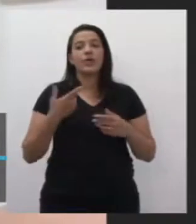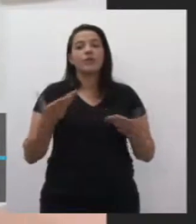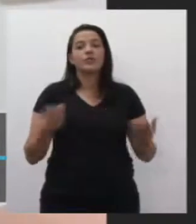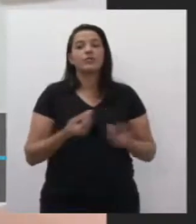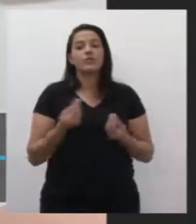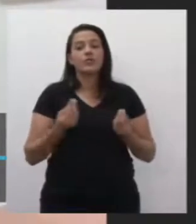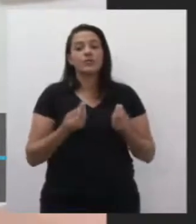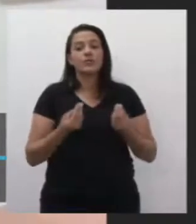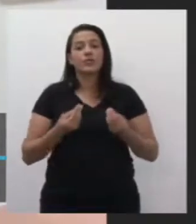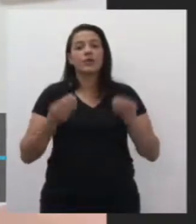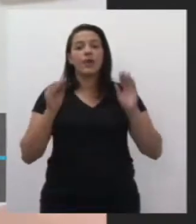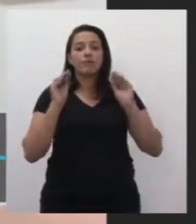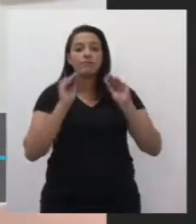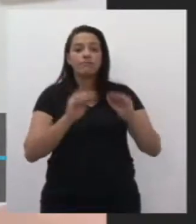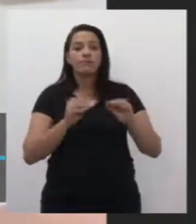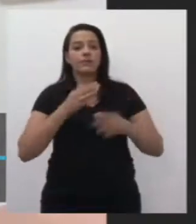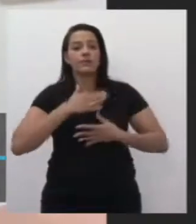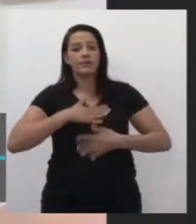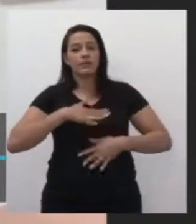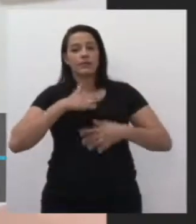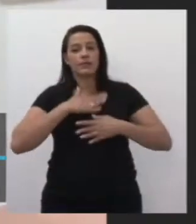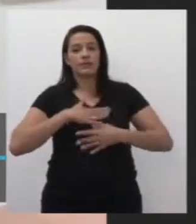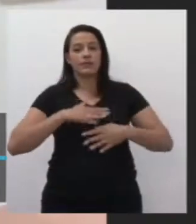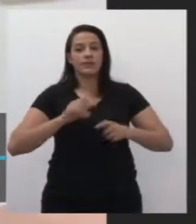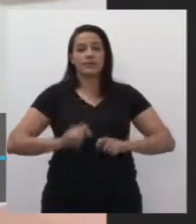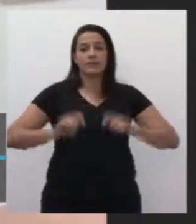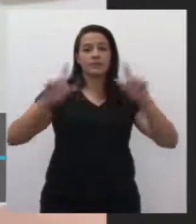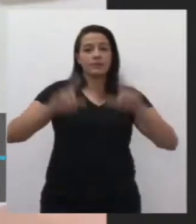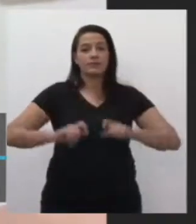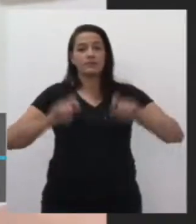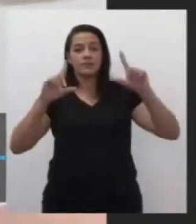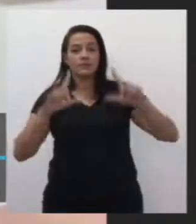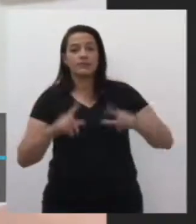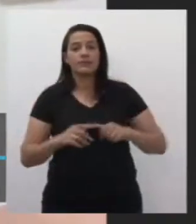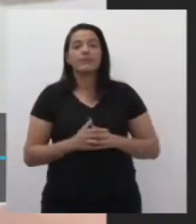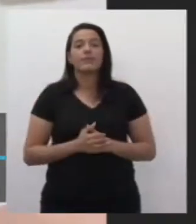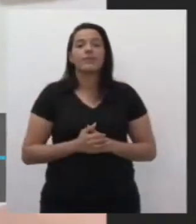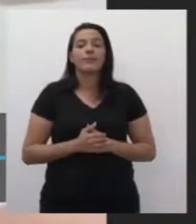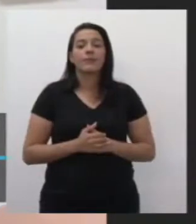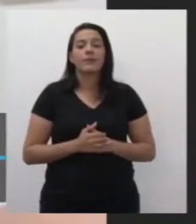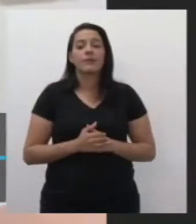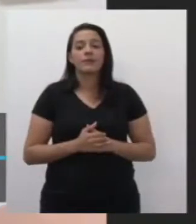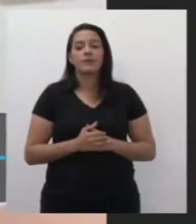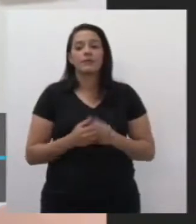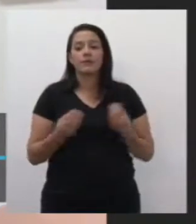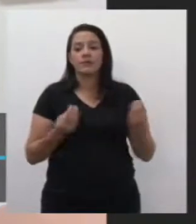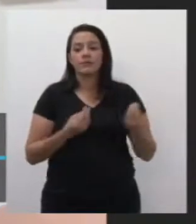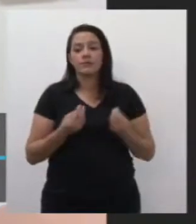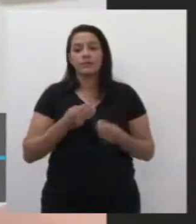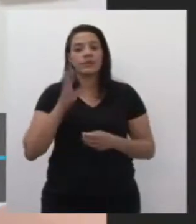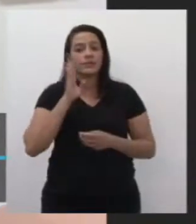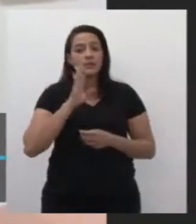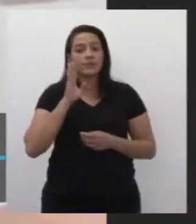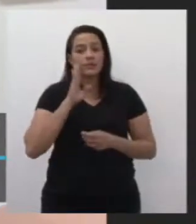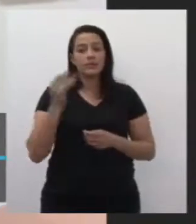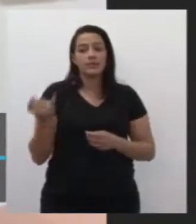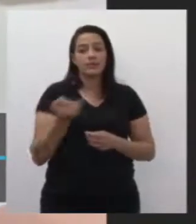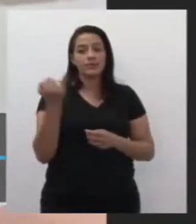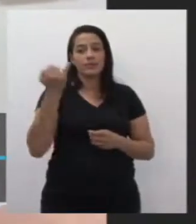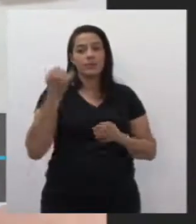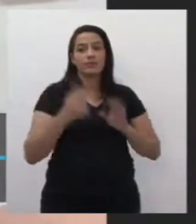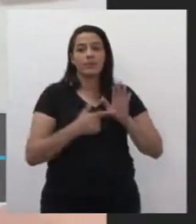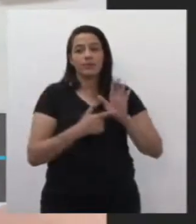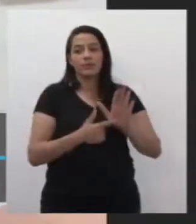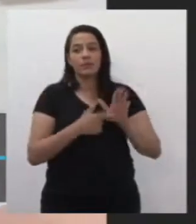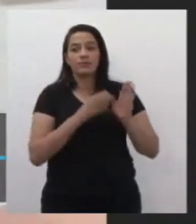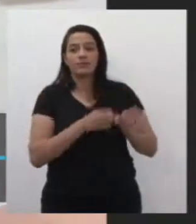Descomplica, bem devagar, vocês apresentaram o YouTube e o Instagram, seria bastante importante mostrar